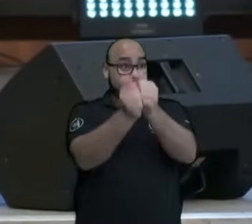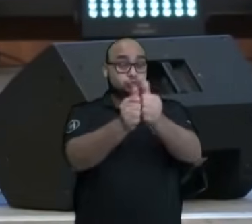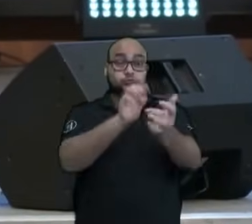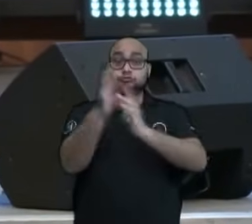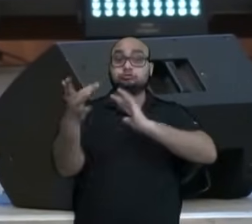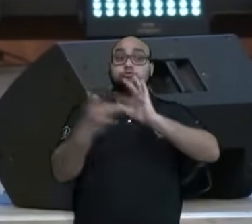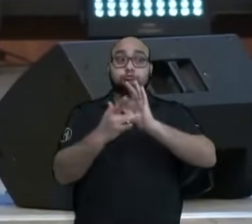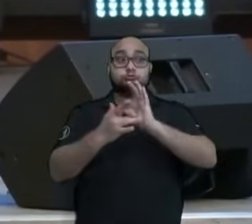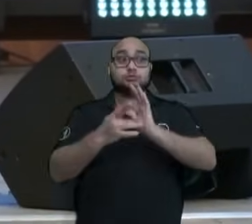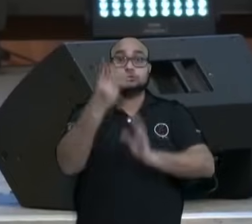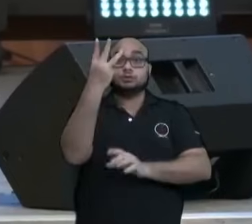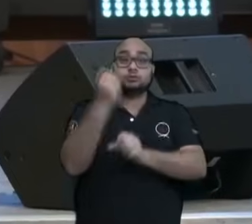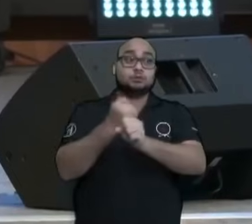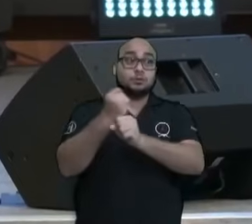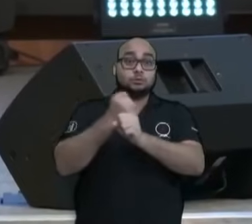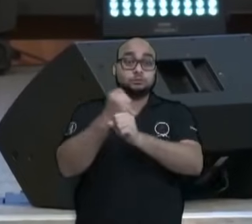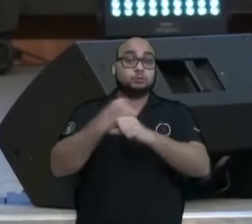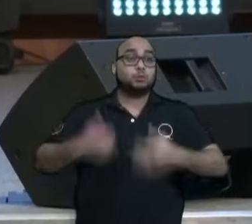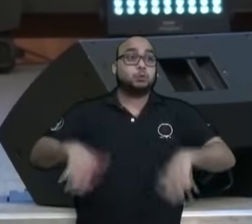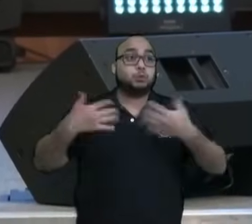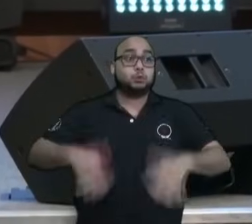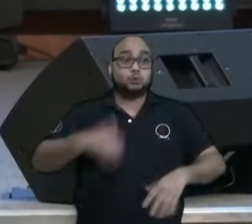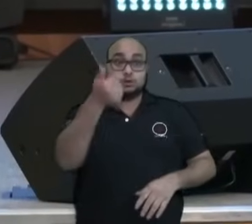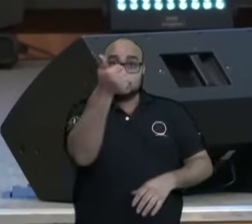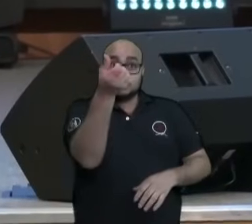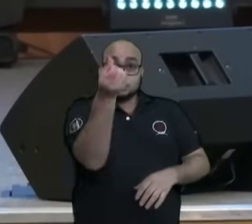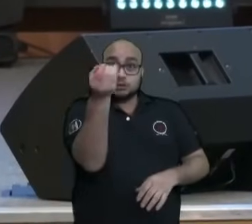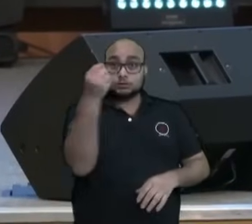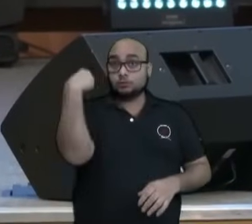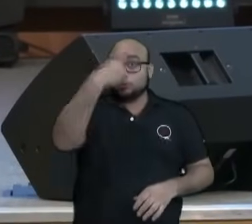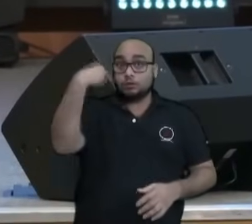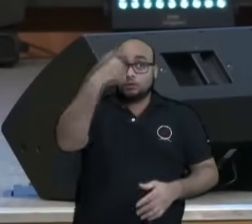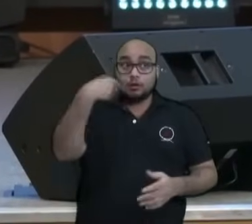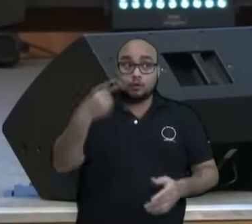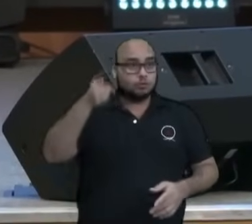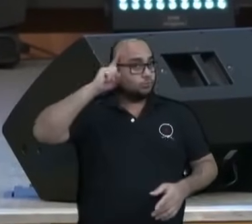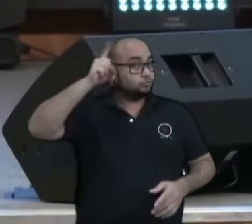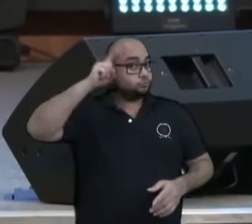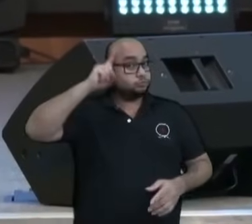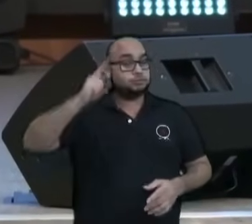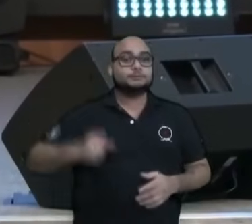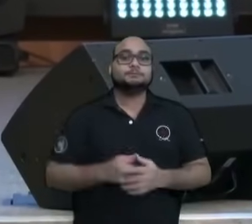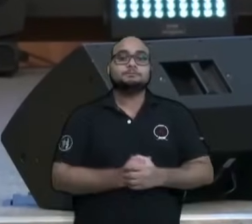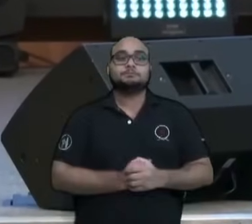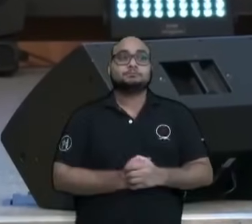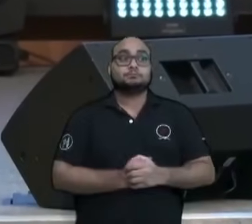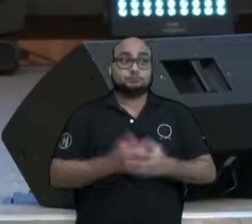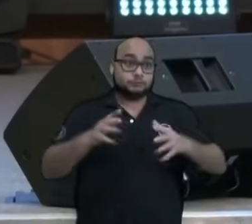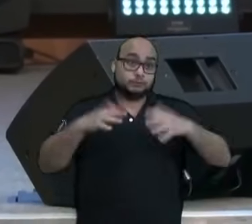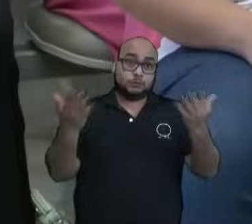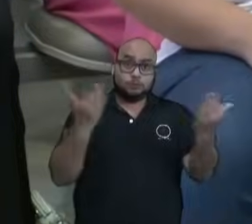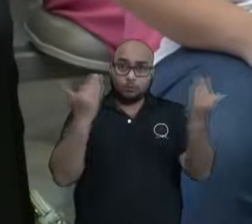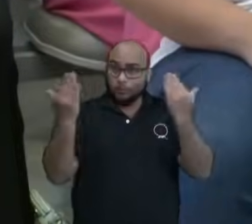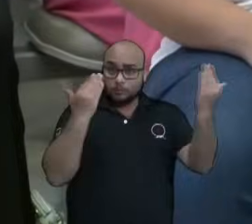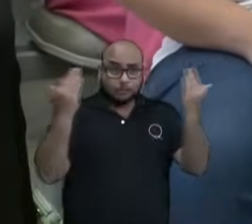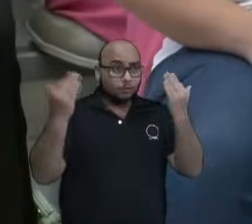por dia você passando 2 horas por dia com um Coach ou com mentor você leva 24